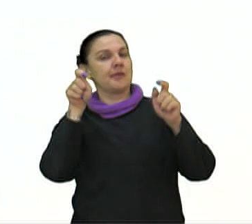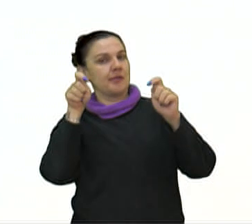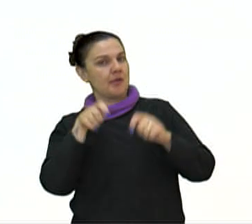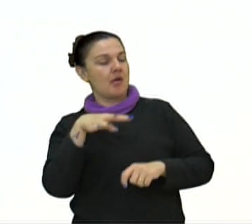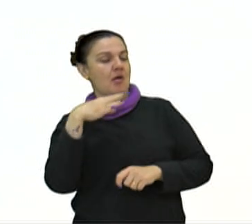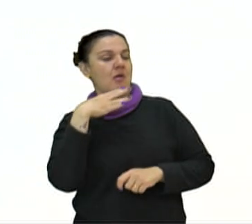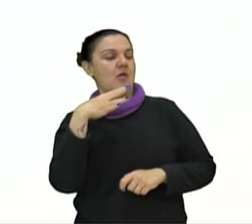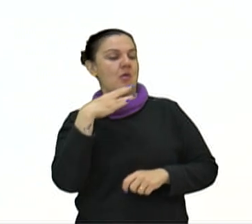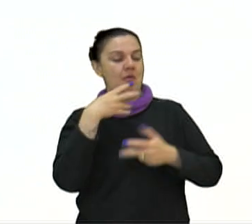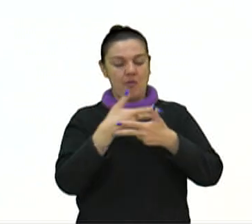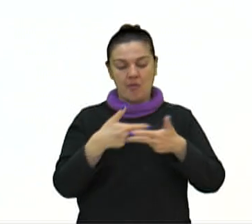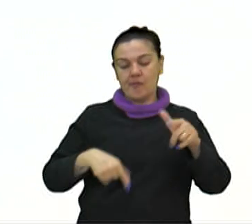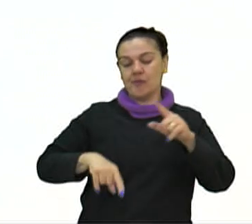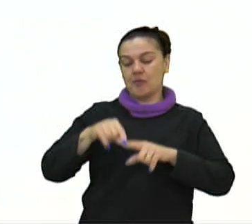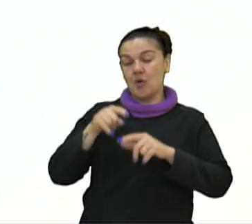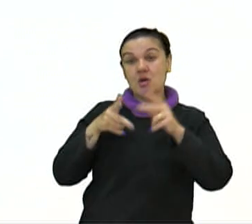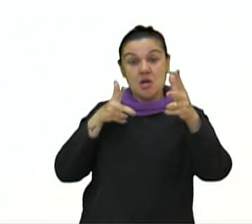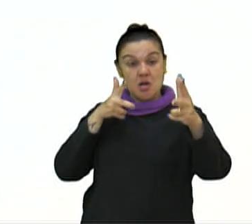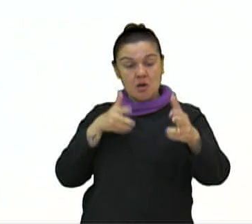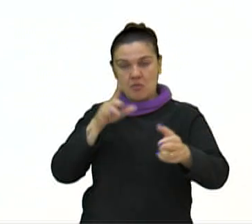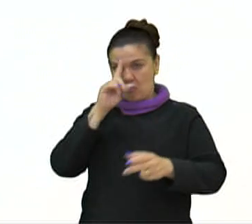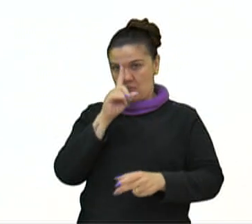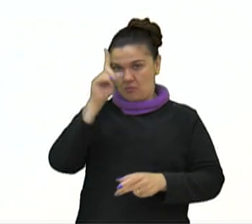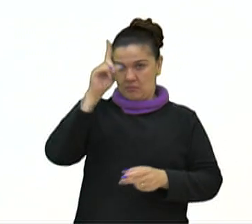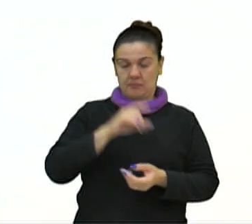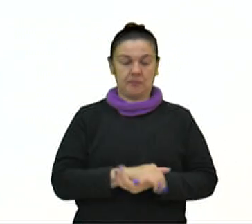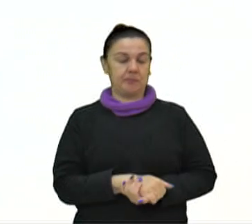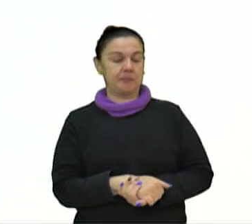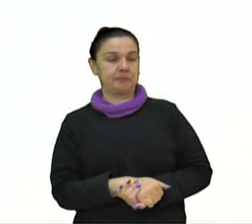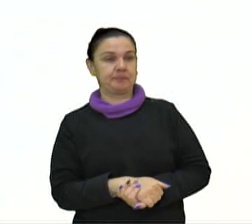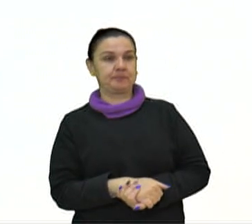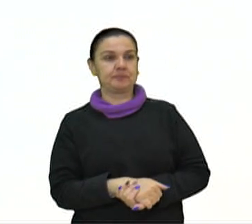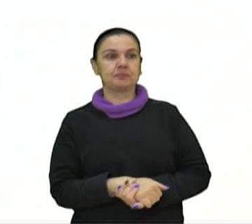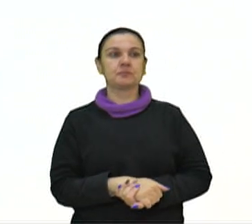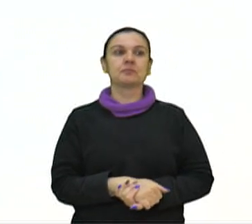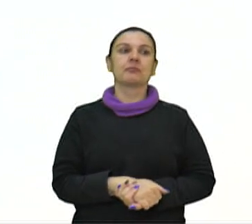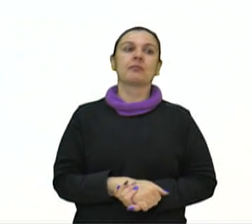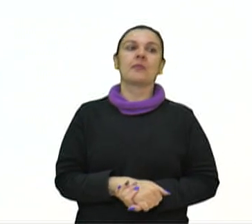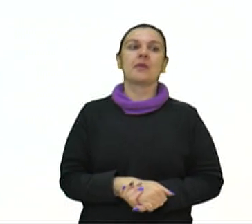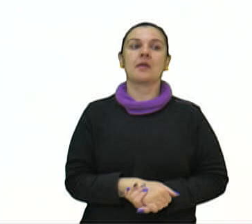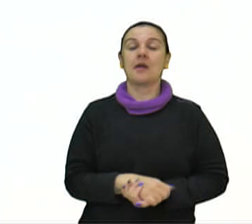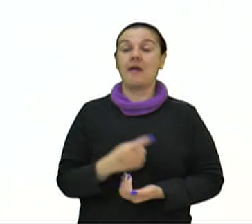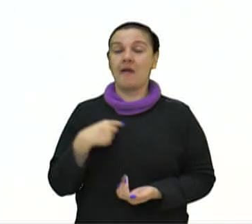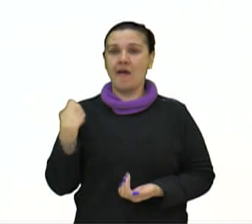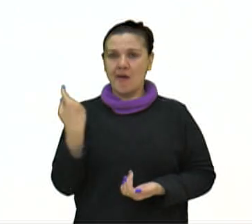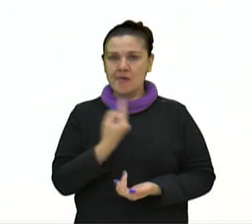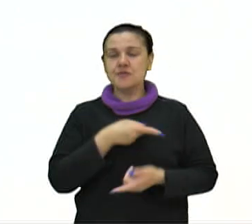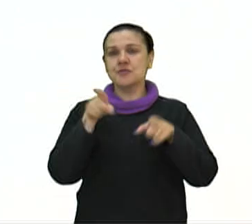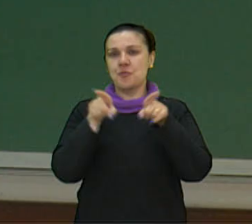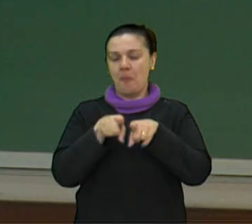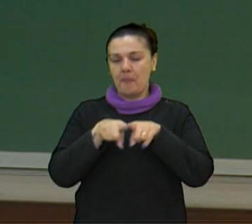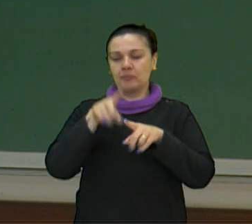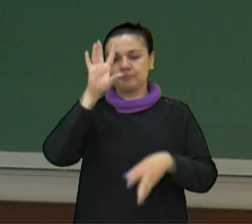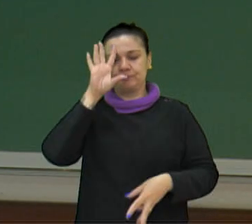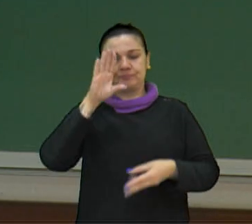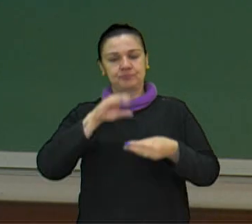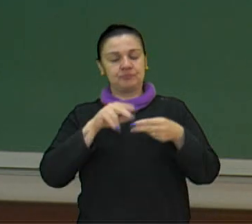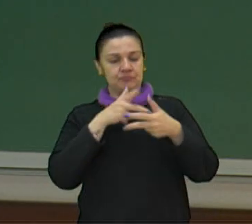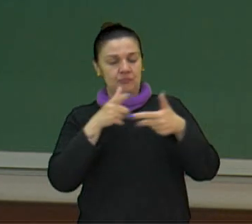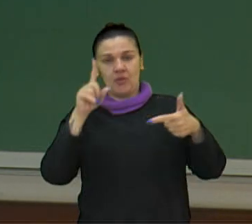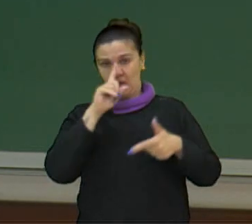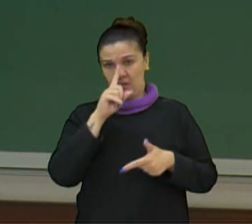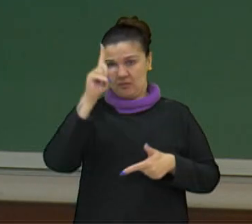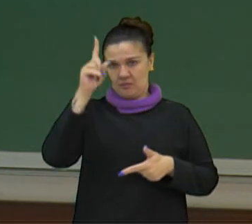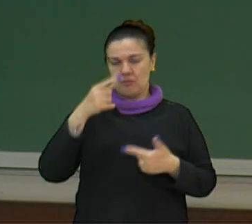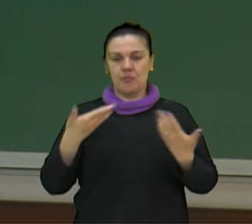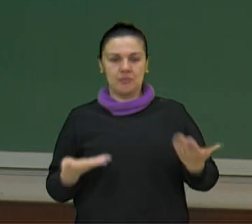as coisas como Deus, né? Nós podemos ter um mesmo conhecimento, a mesma visão que Deus tem das coisas. Como